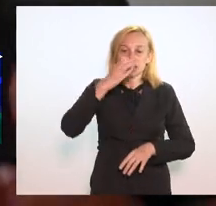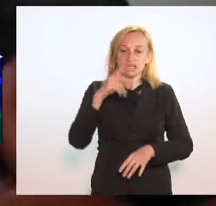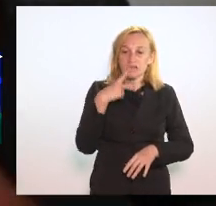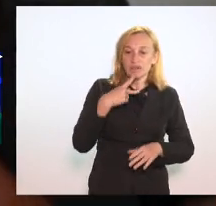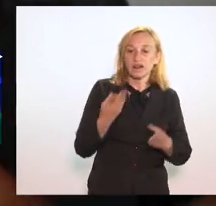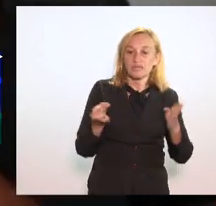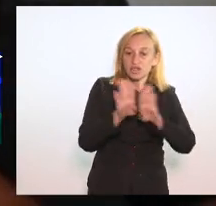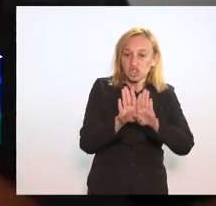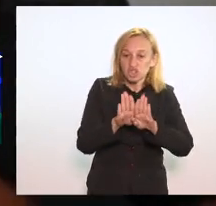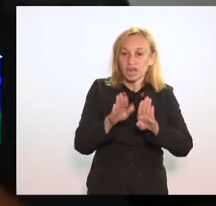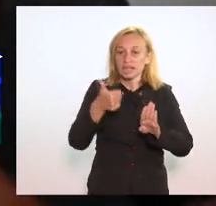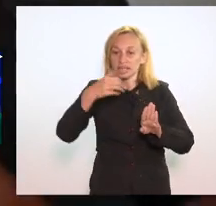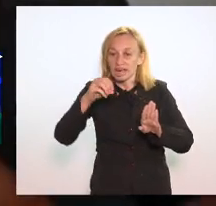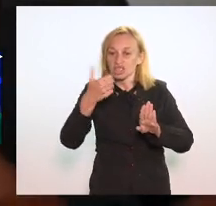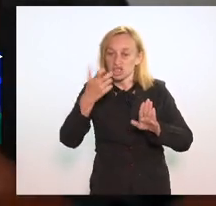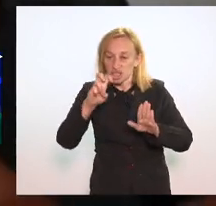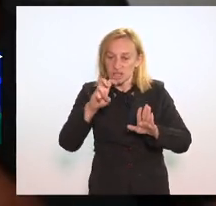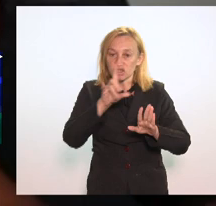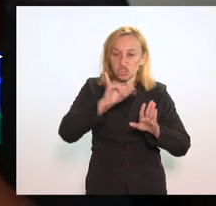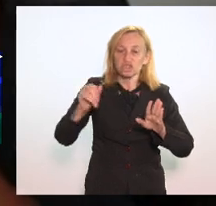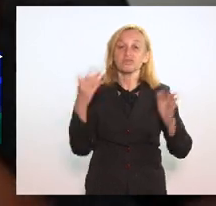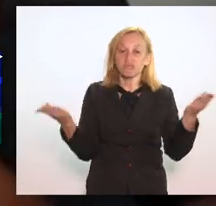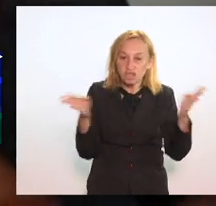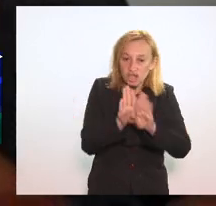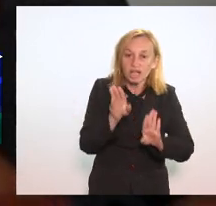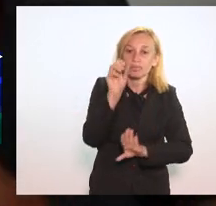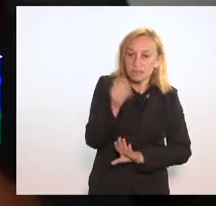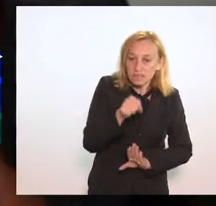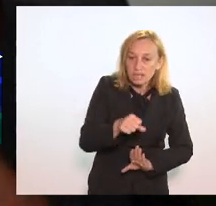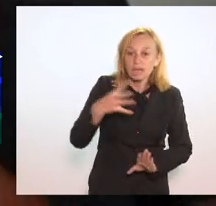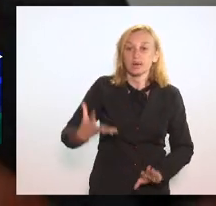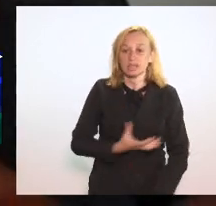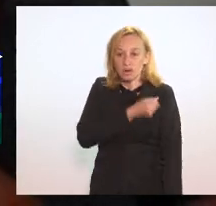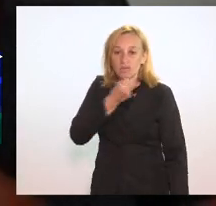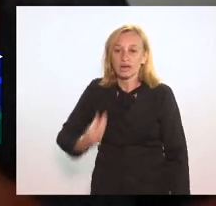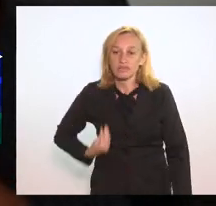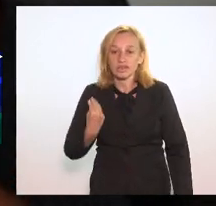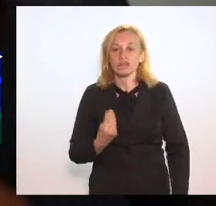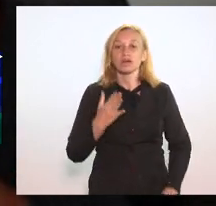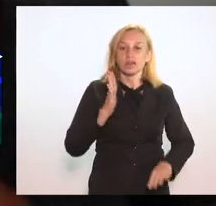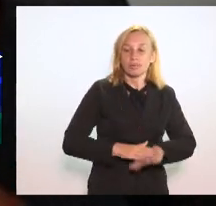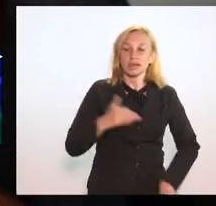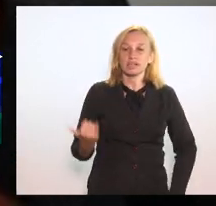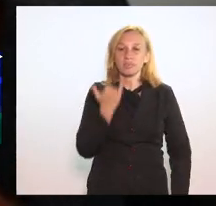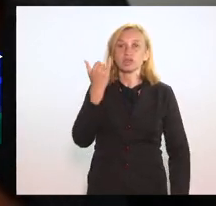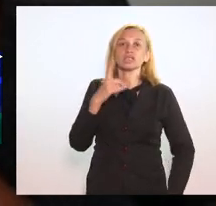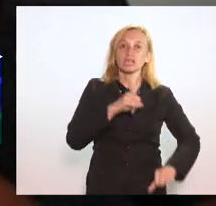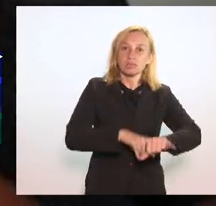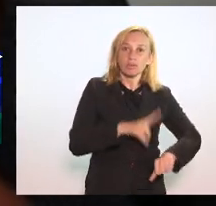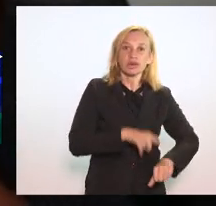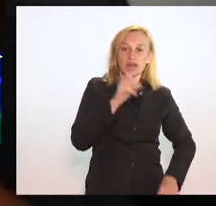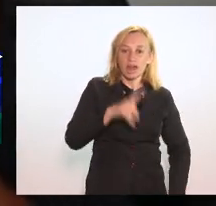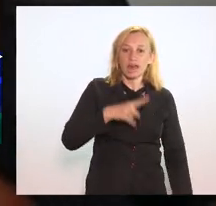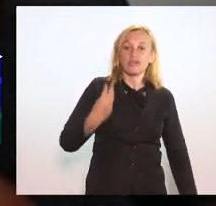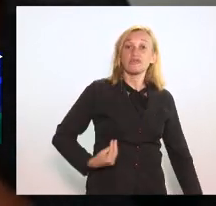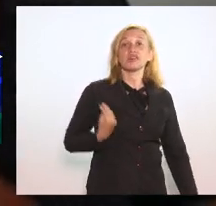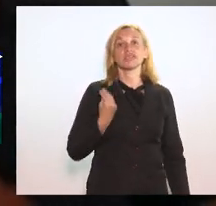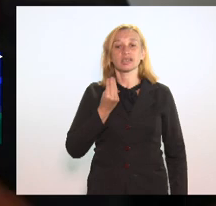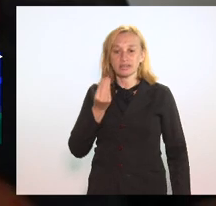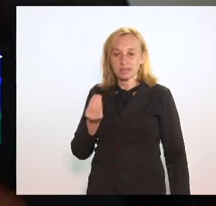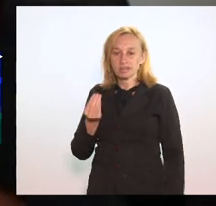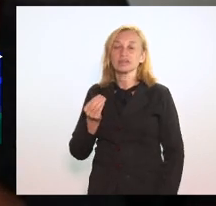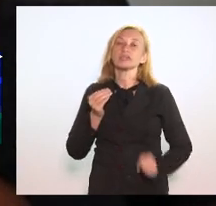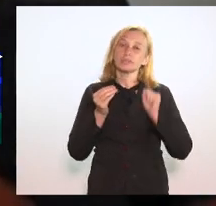temos que fechar 10 15 dias então fecharemos para salvar vidas o que mais importa neste momento é que o nós